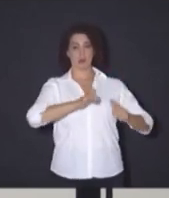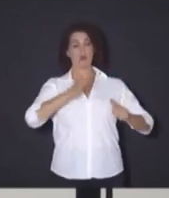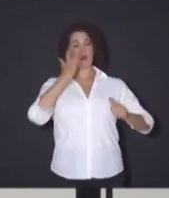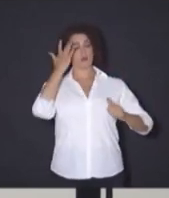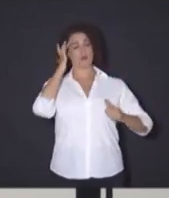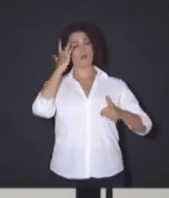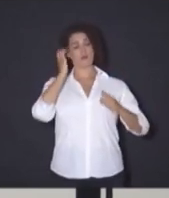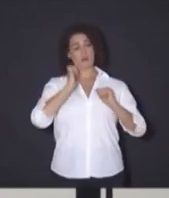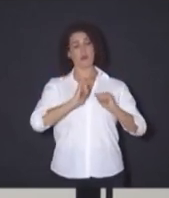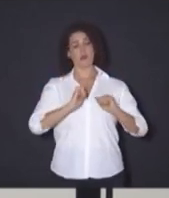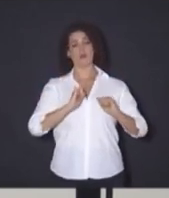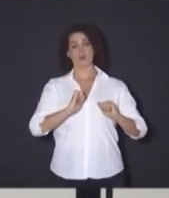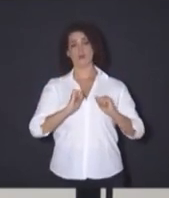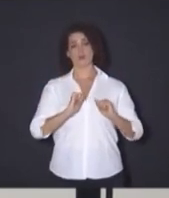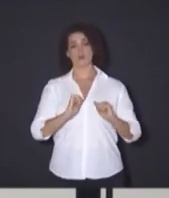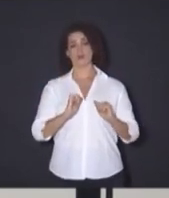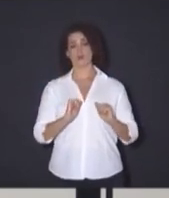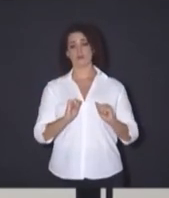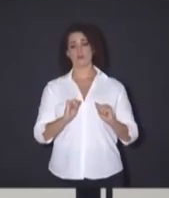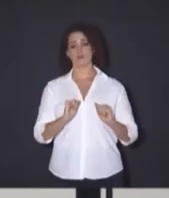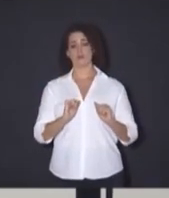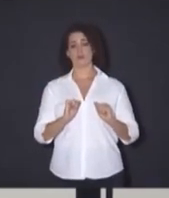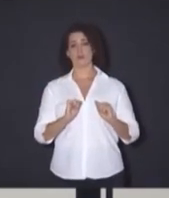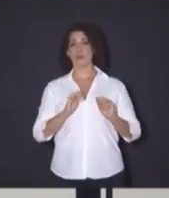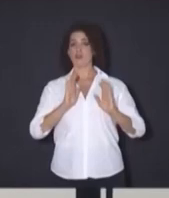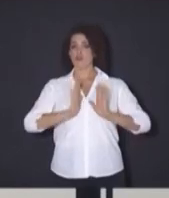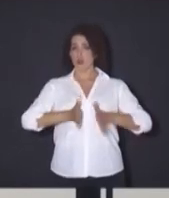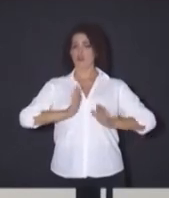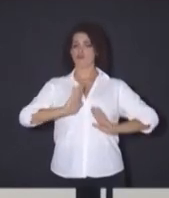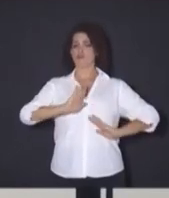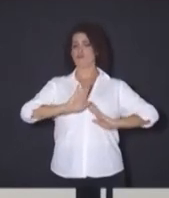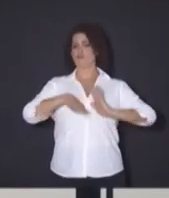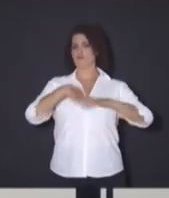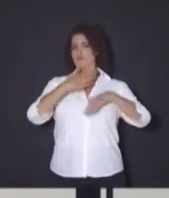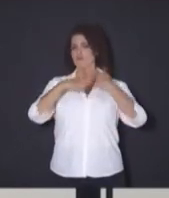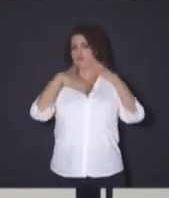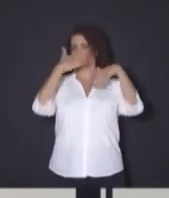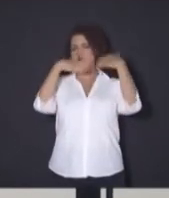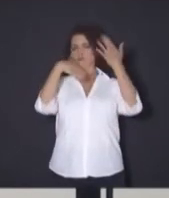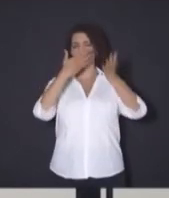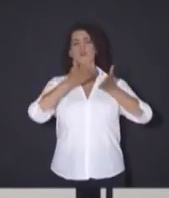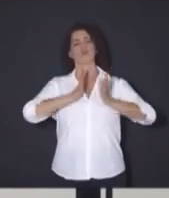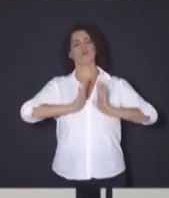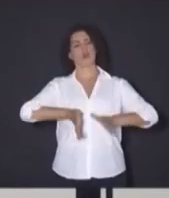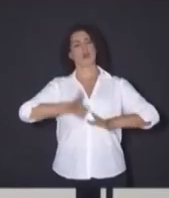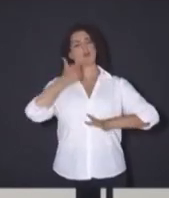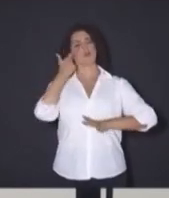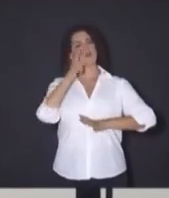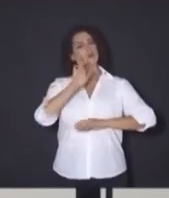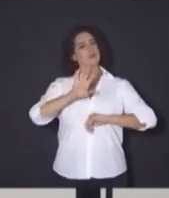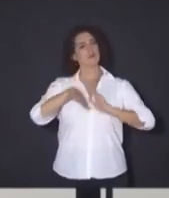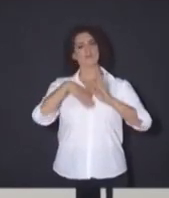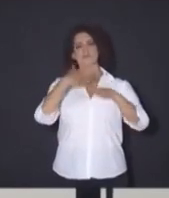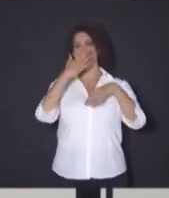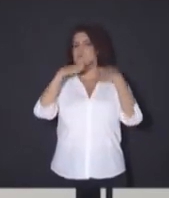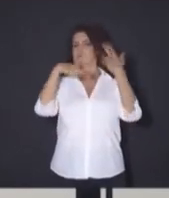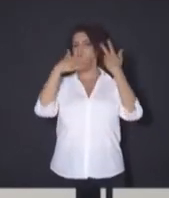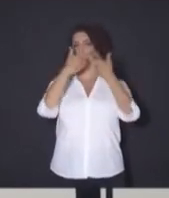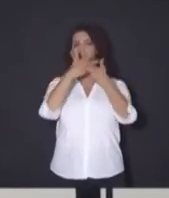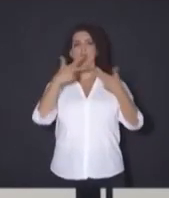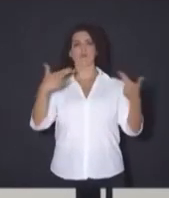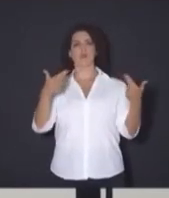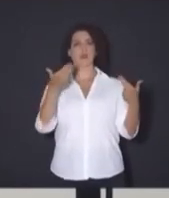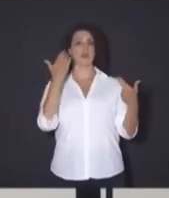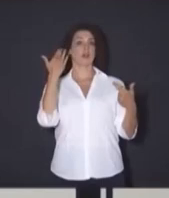né? A gente tem avançado, a gente tem ido além, né, de só